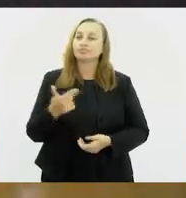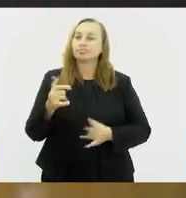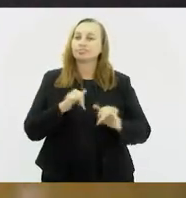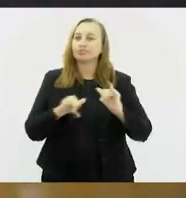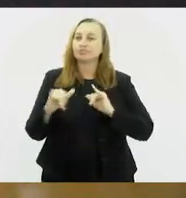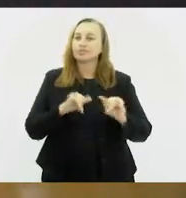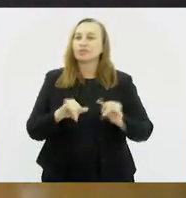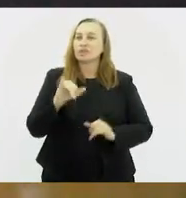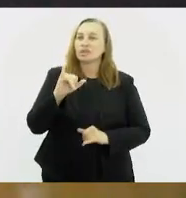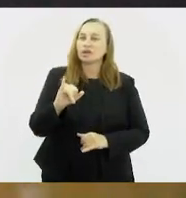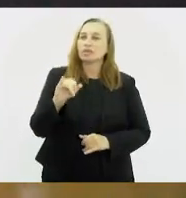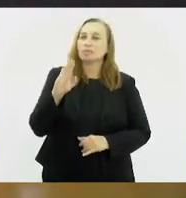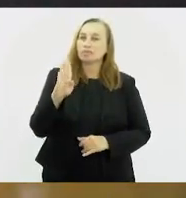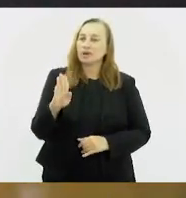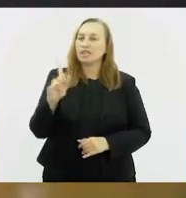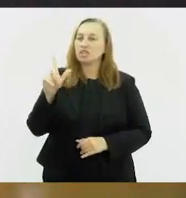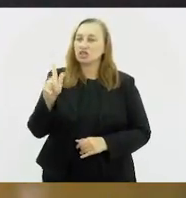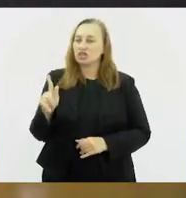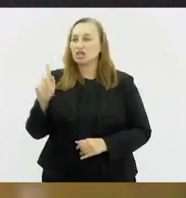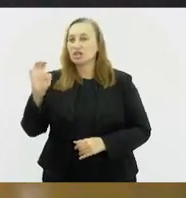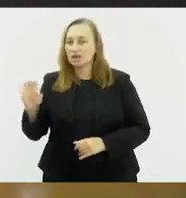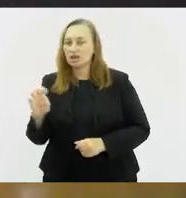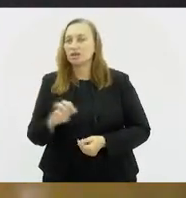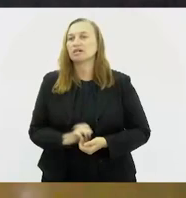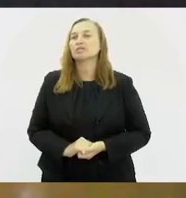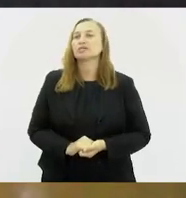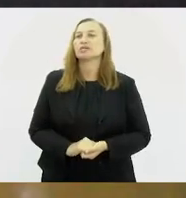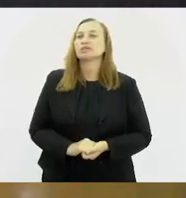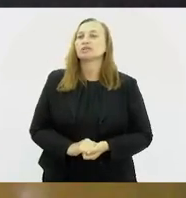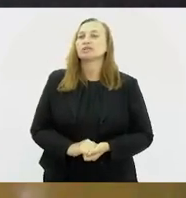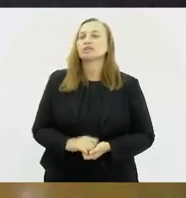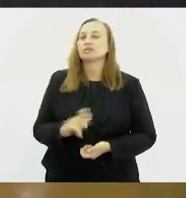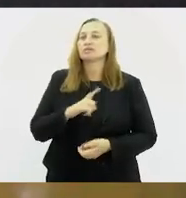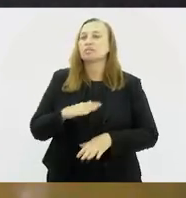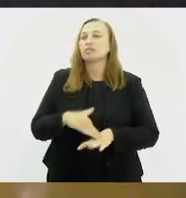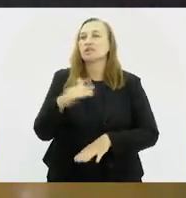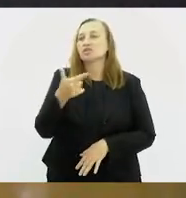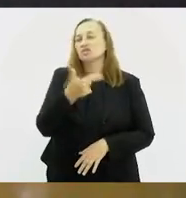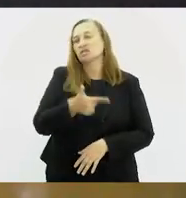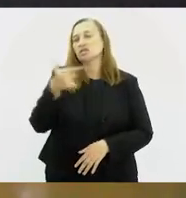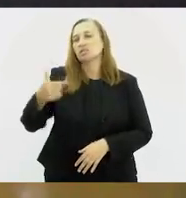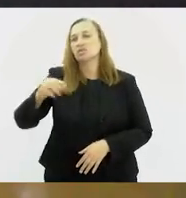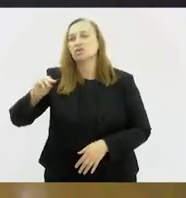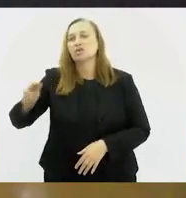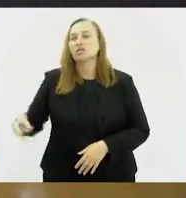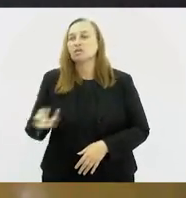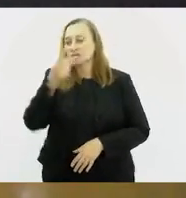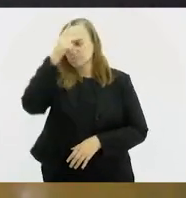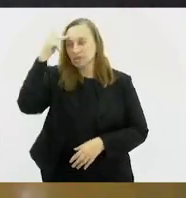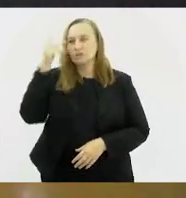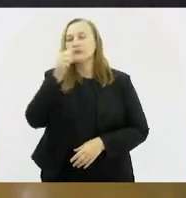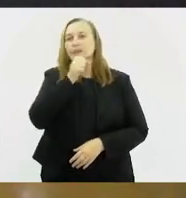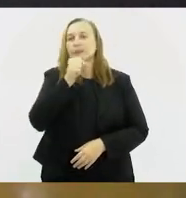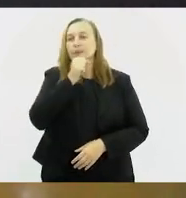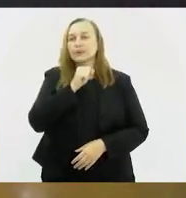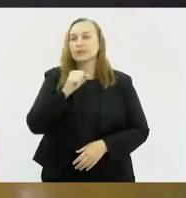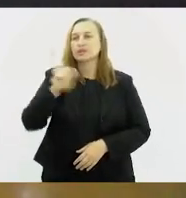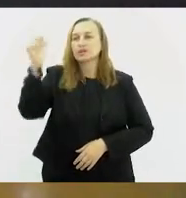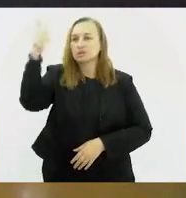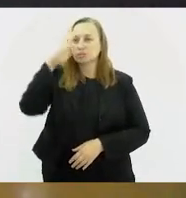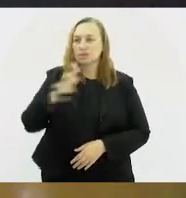IBGE, último dados do IBGE, nós temos mais de 22 milhões de pessoas idosas, né, no